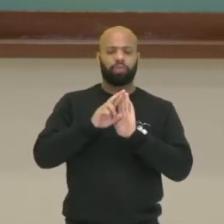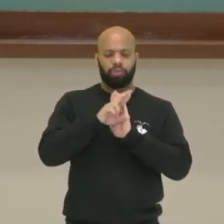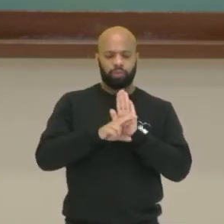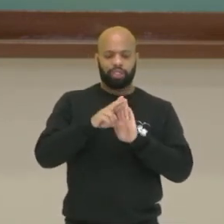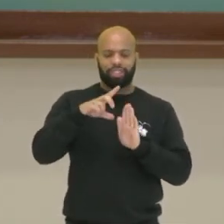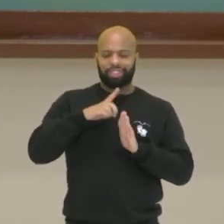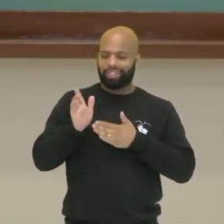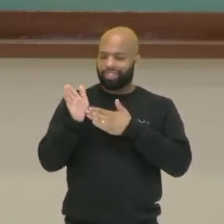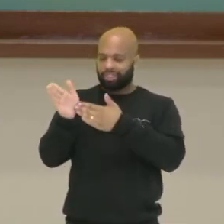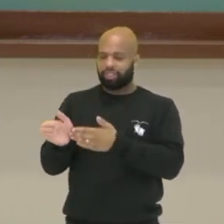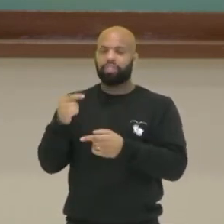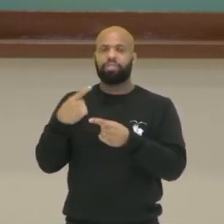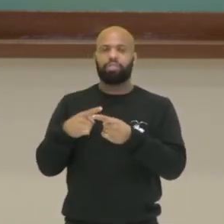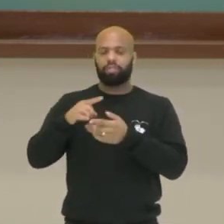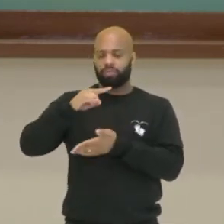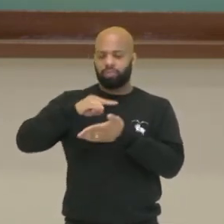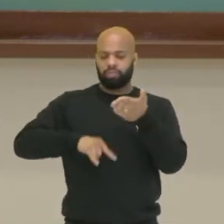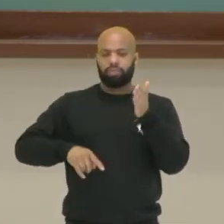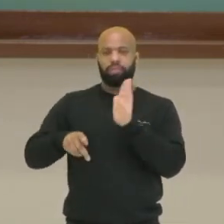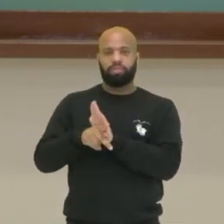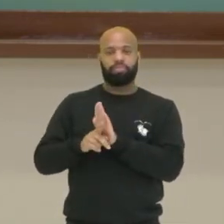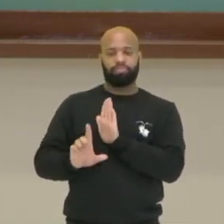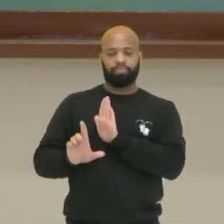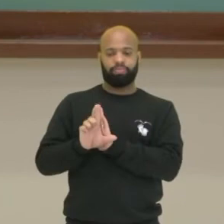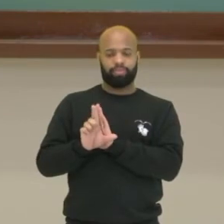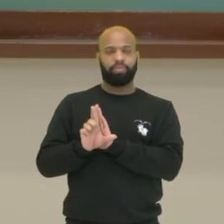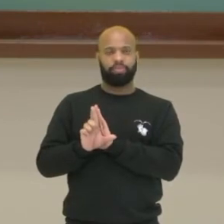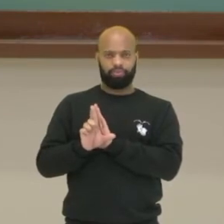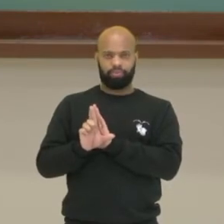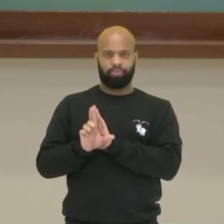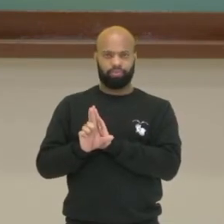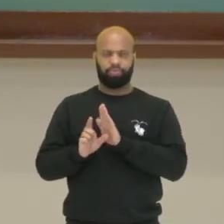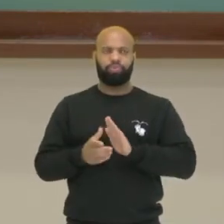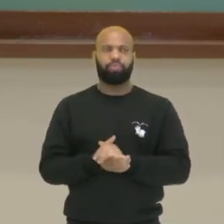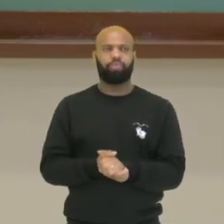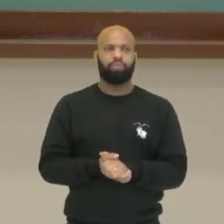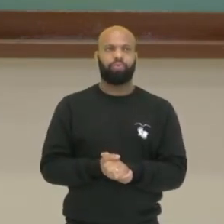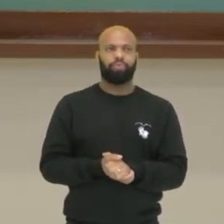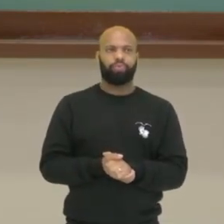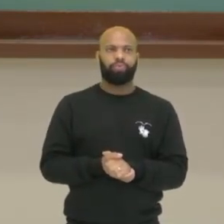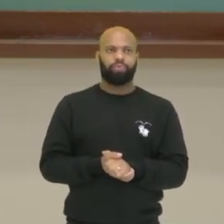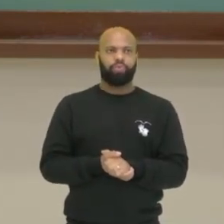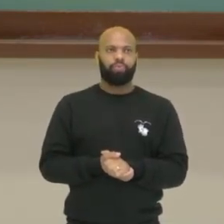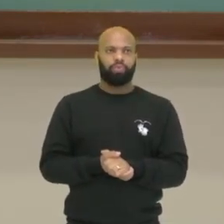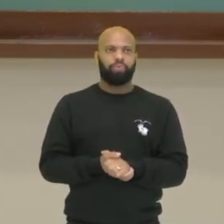ser seguida porque é um documento legal, não legislativo. Observe ali, então.